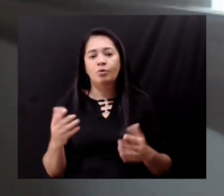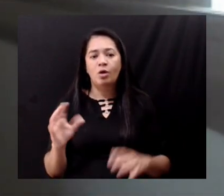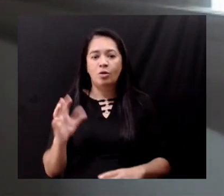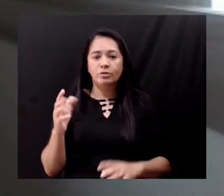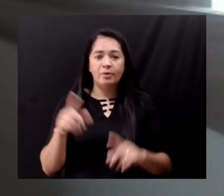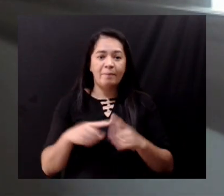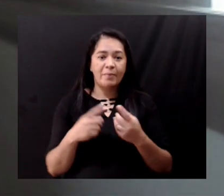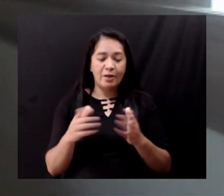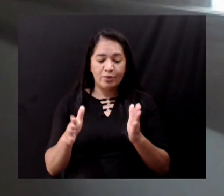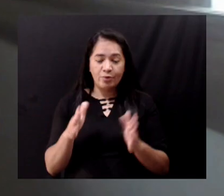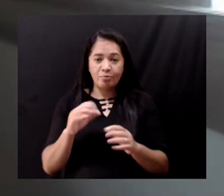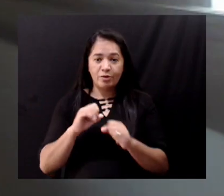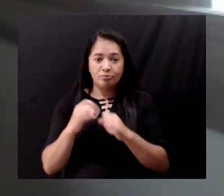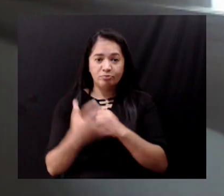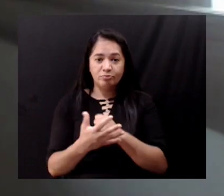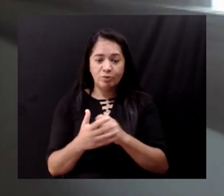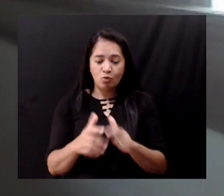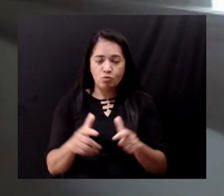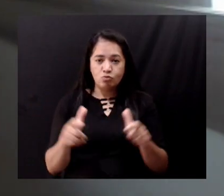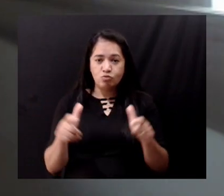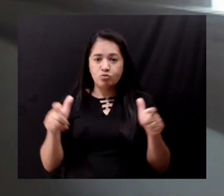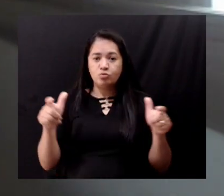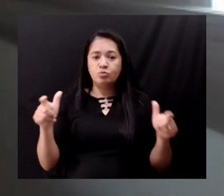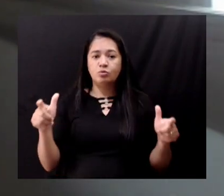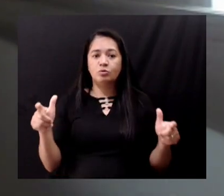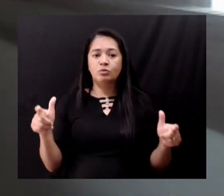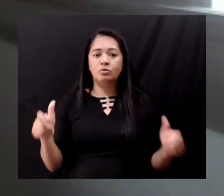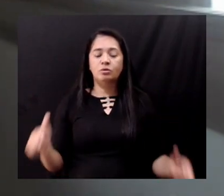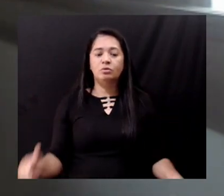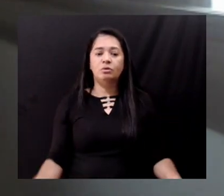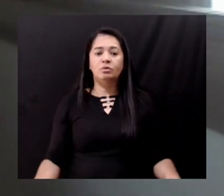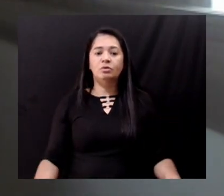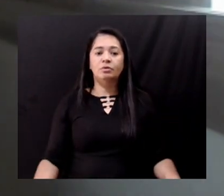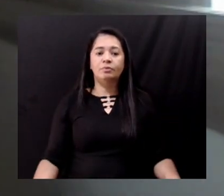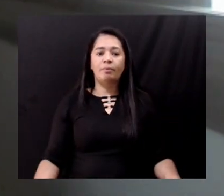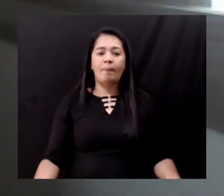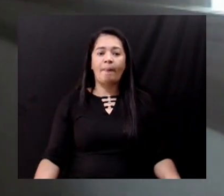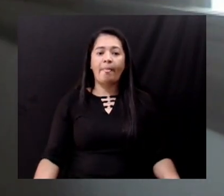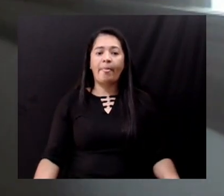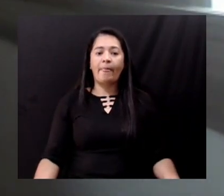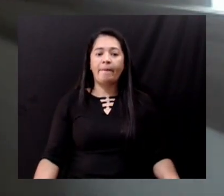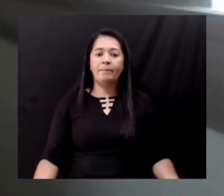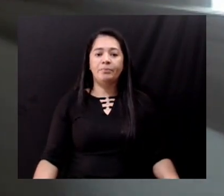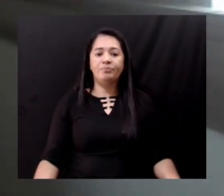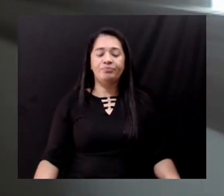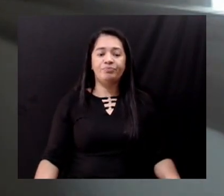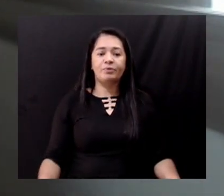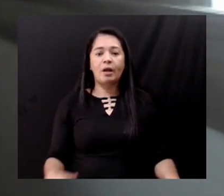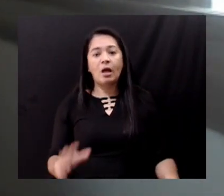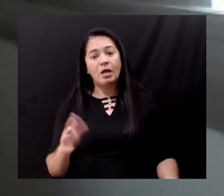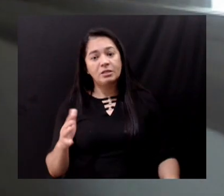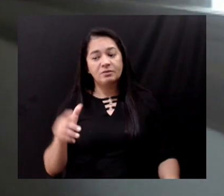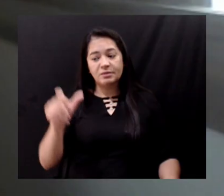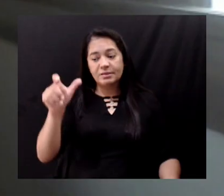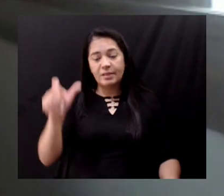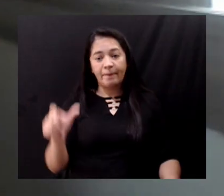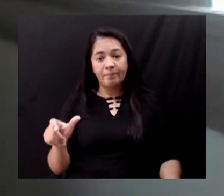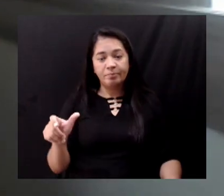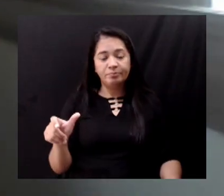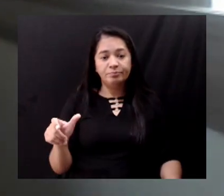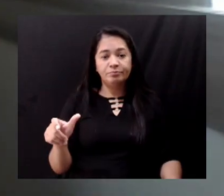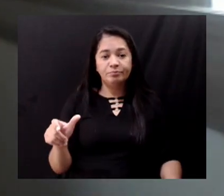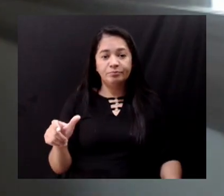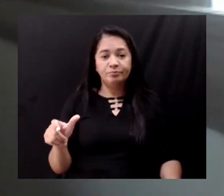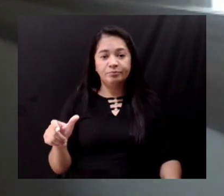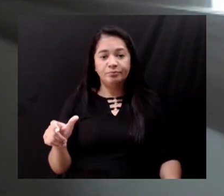isso depois normalizou novamente, provavelmente a pessoa não esteja com um transtorno